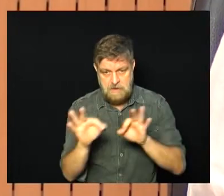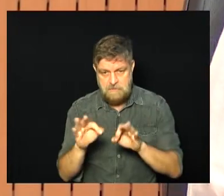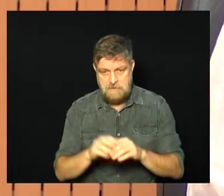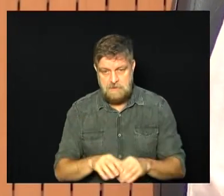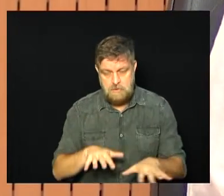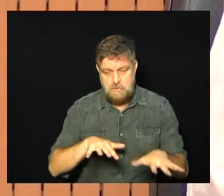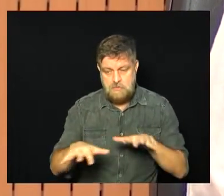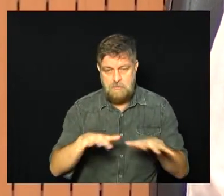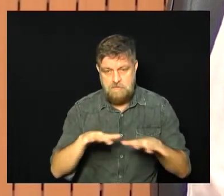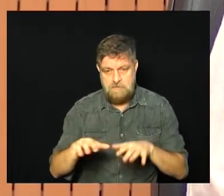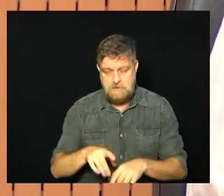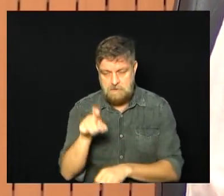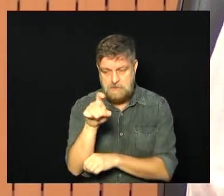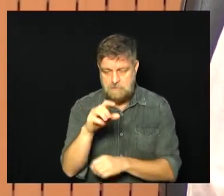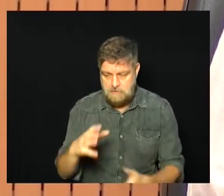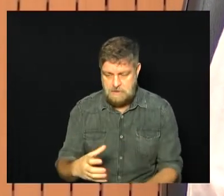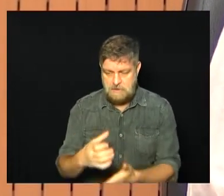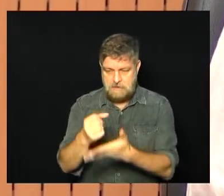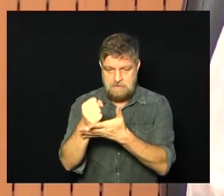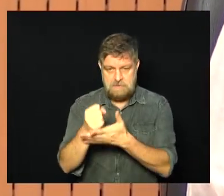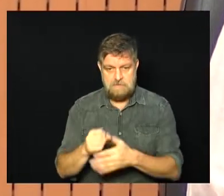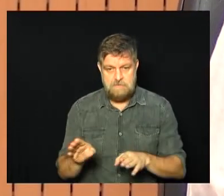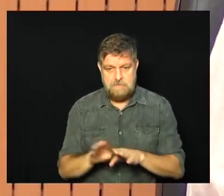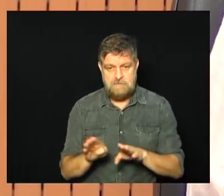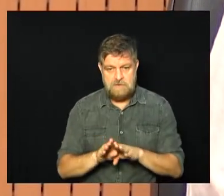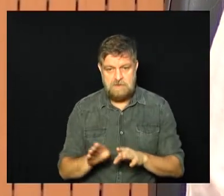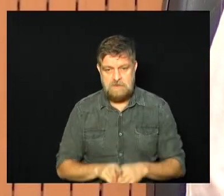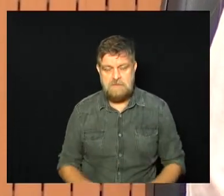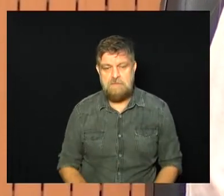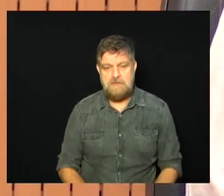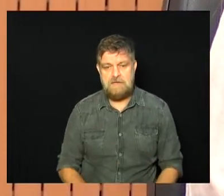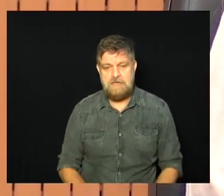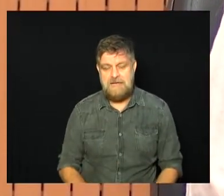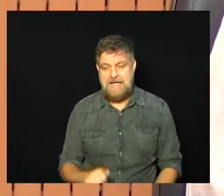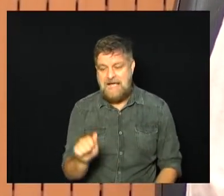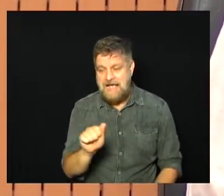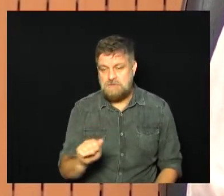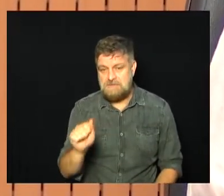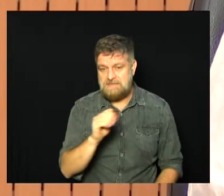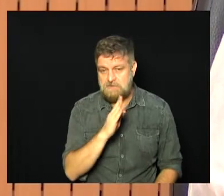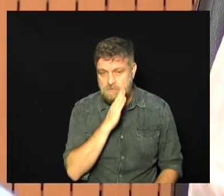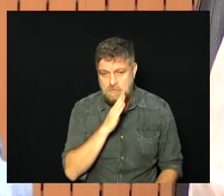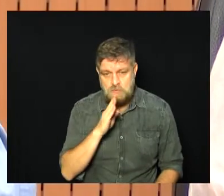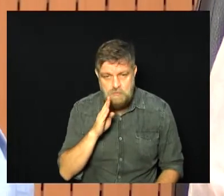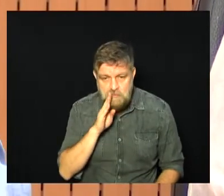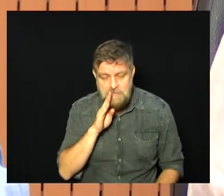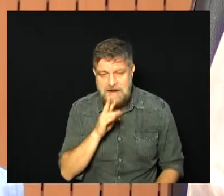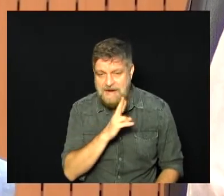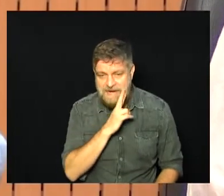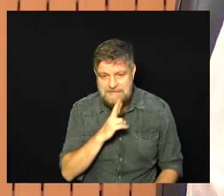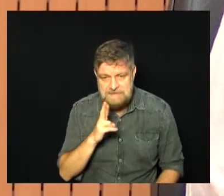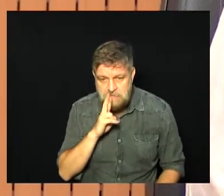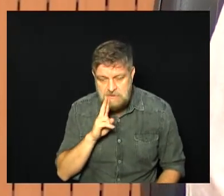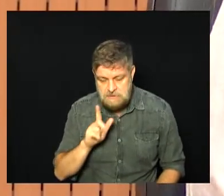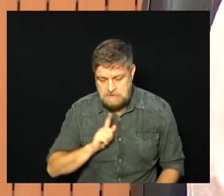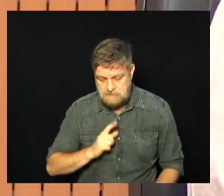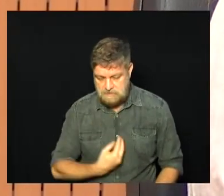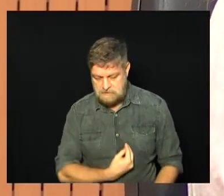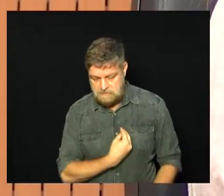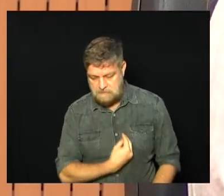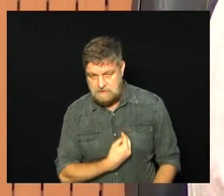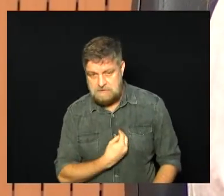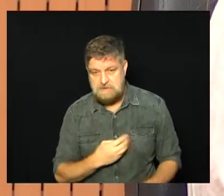Cambuí, Gustavo Magione, da Brasel, Renato Iga, da Brasel, também o Matheus, presidente da Brasel,